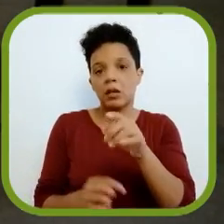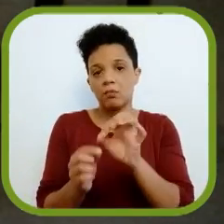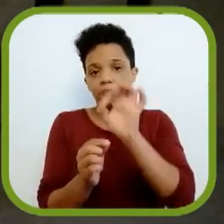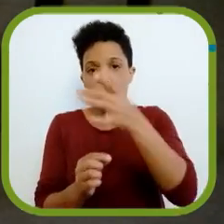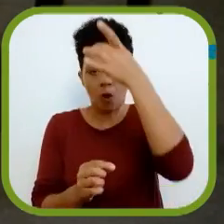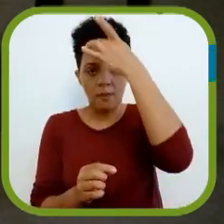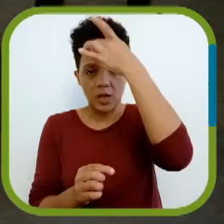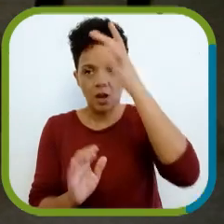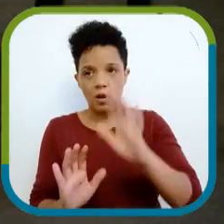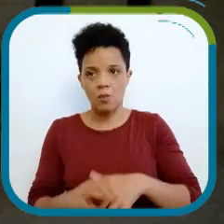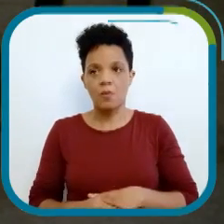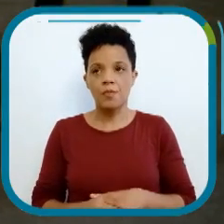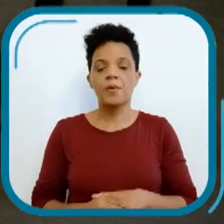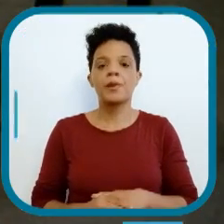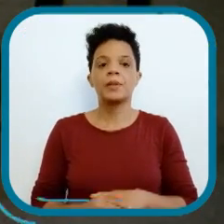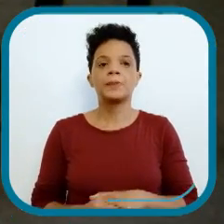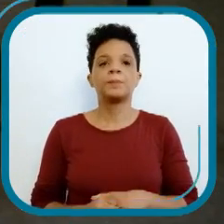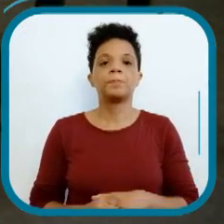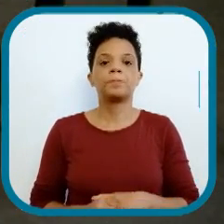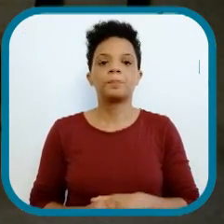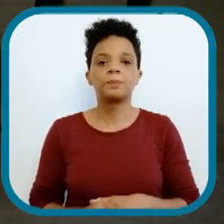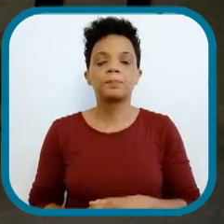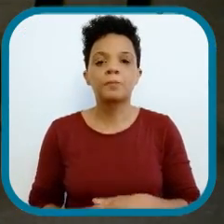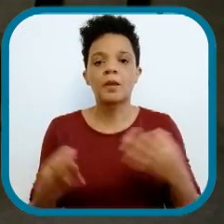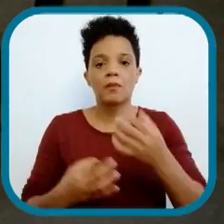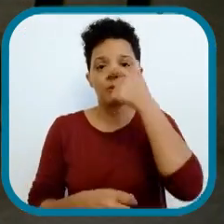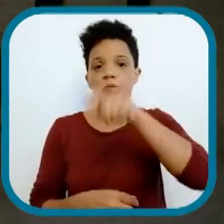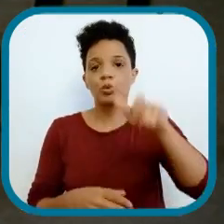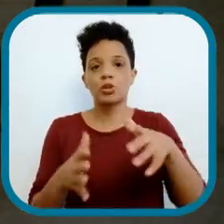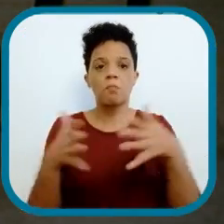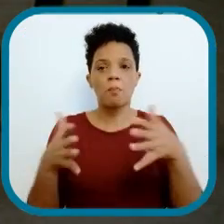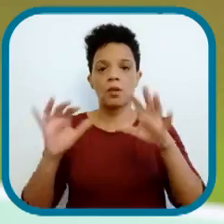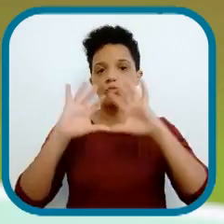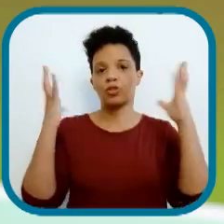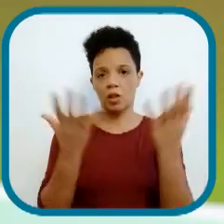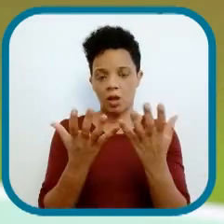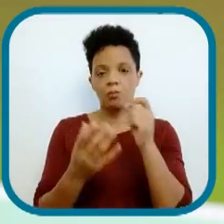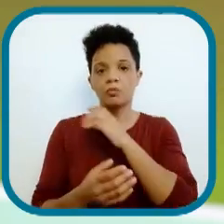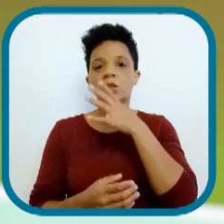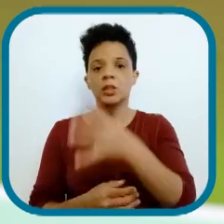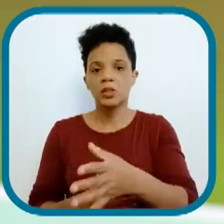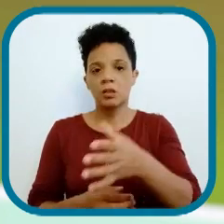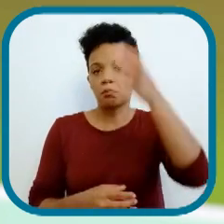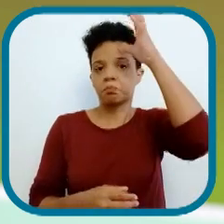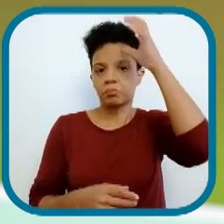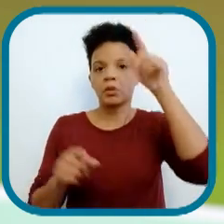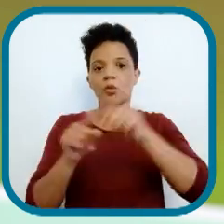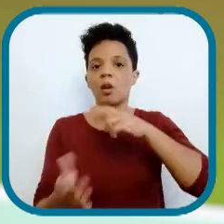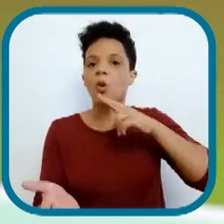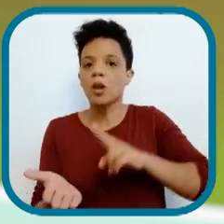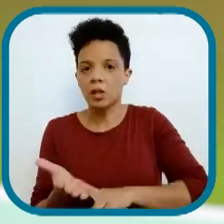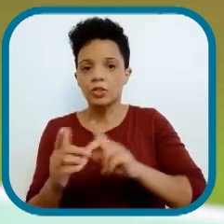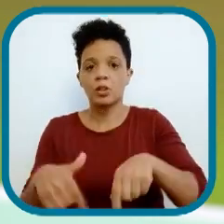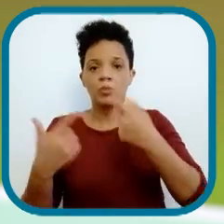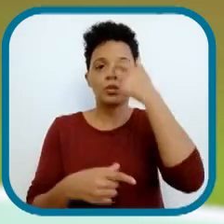enfim, estou a dar crédito a essa opinião, porque é uma opinião, obviamente, na generalidade das pessoas, vamos dizer, intelectualmente